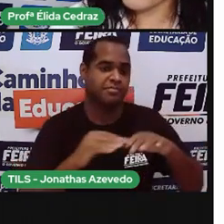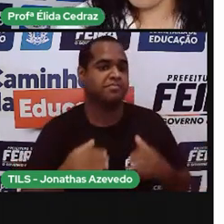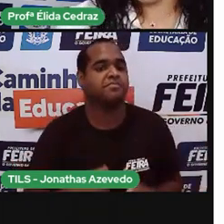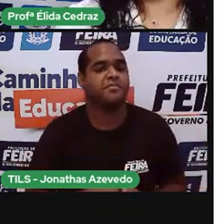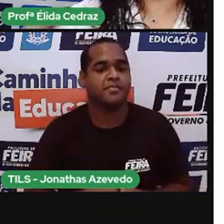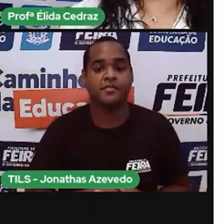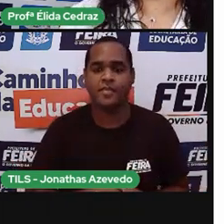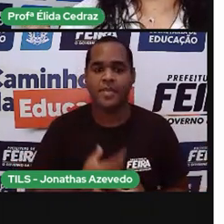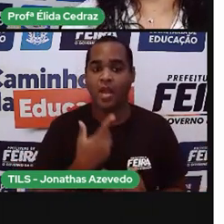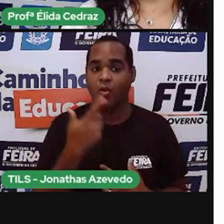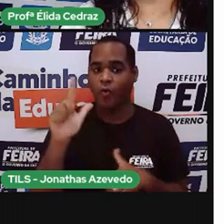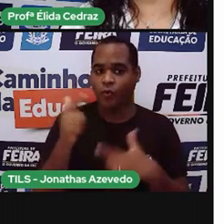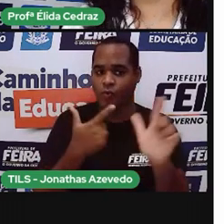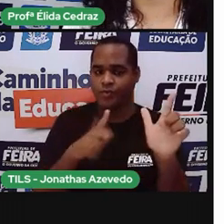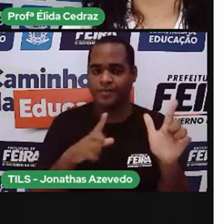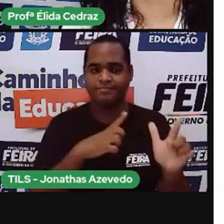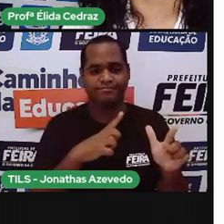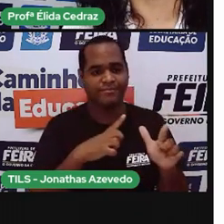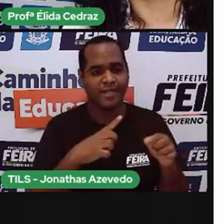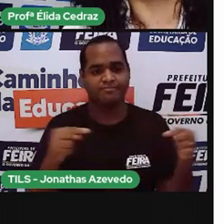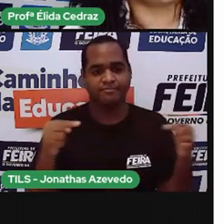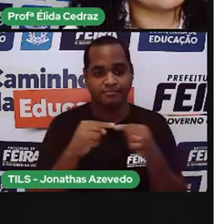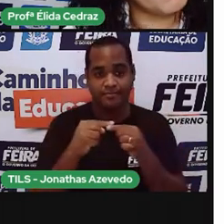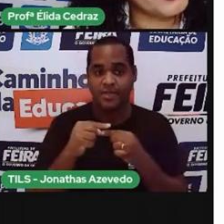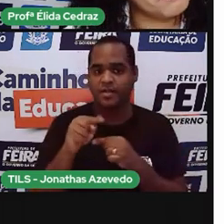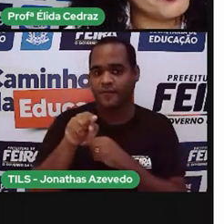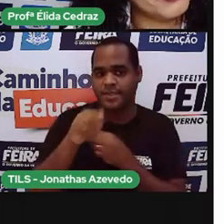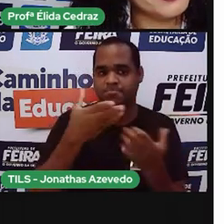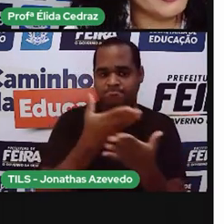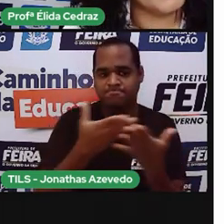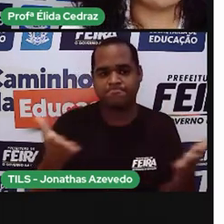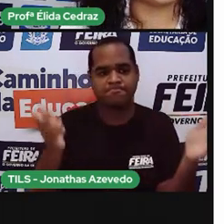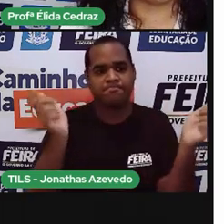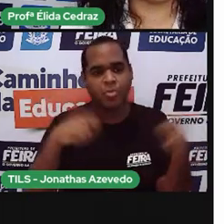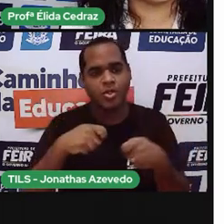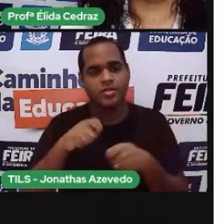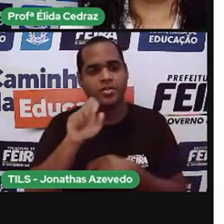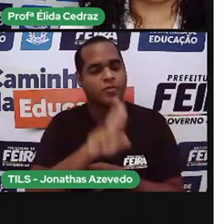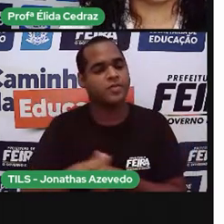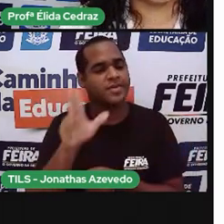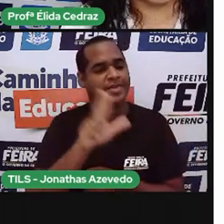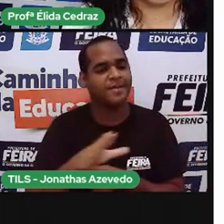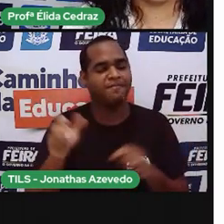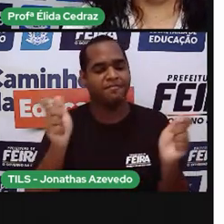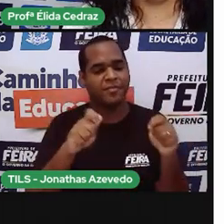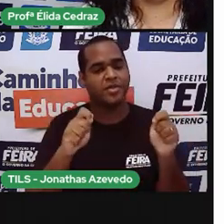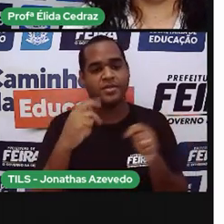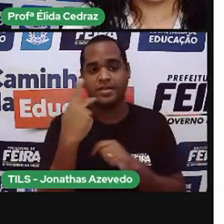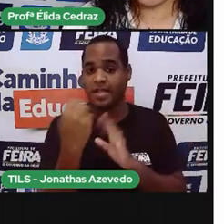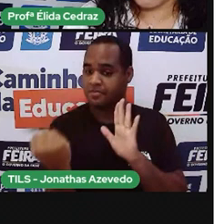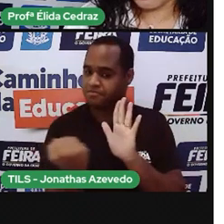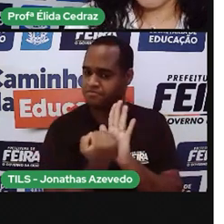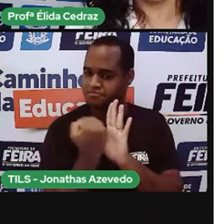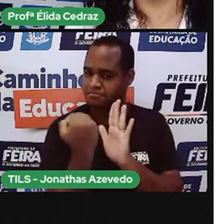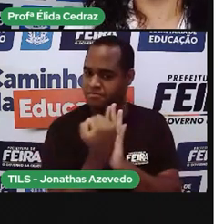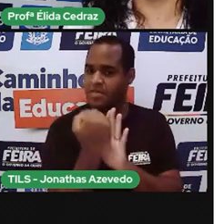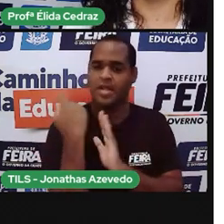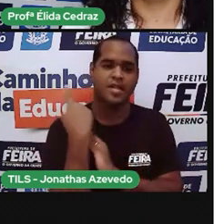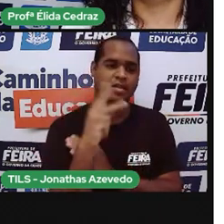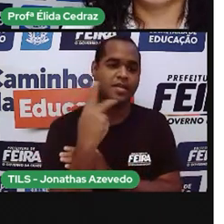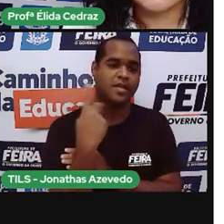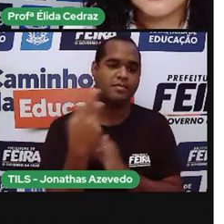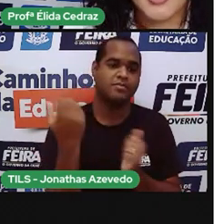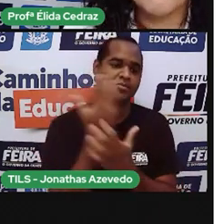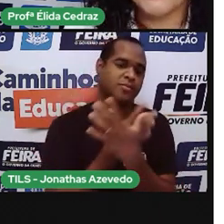existem outras coisas e nós podemos usar para marcar os ritmos das antigas